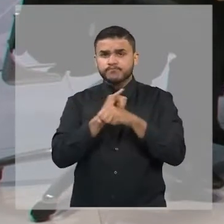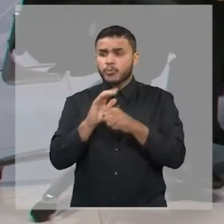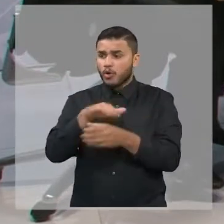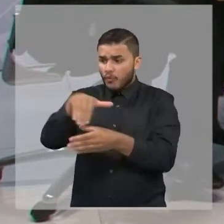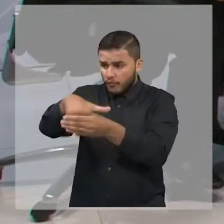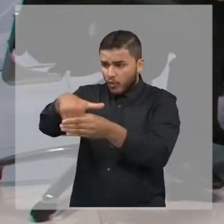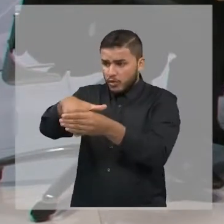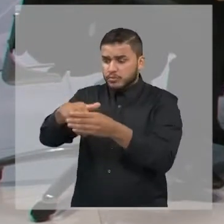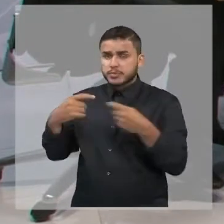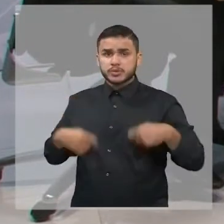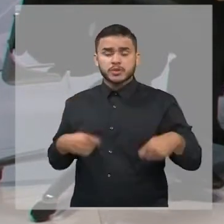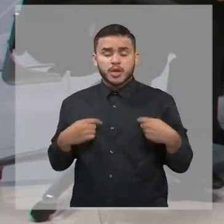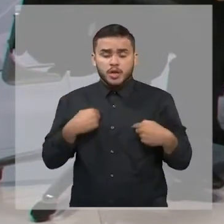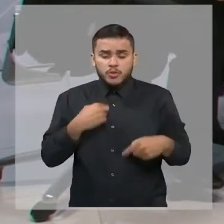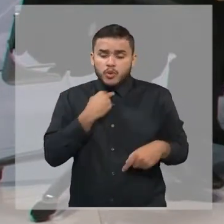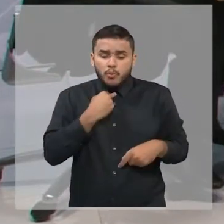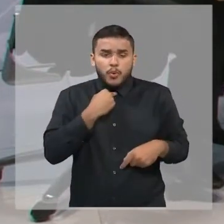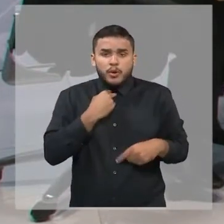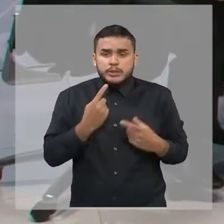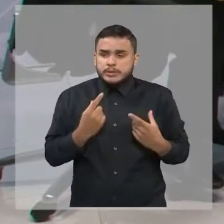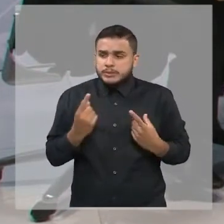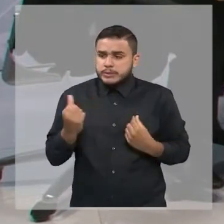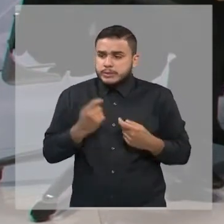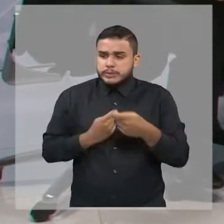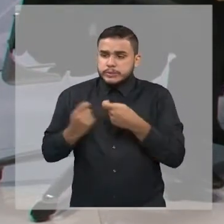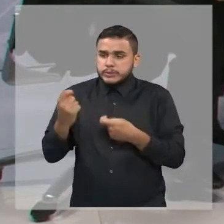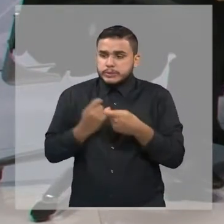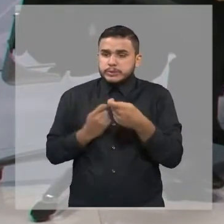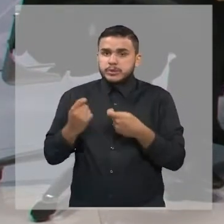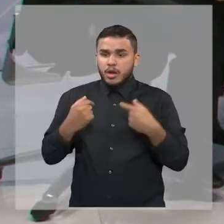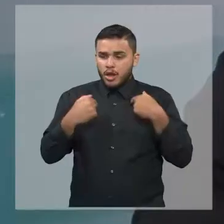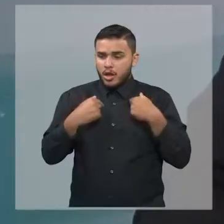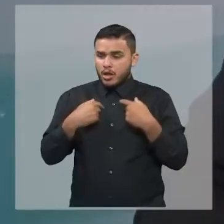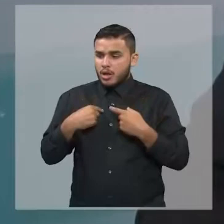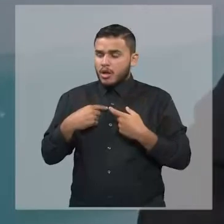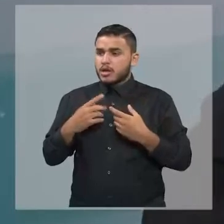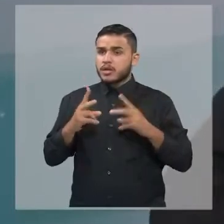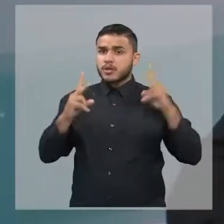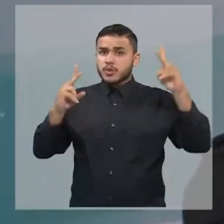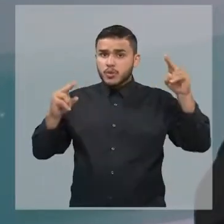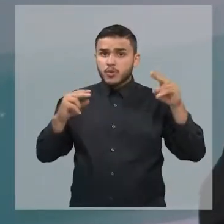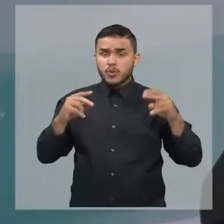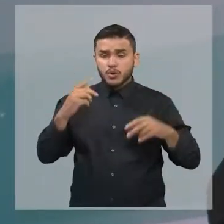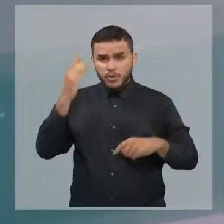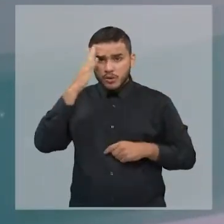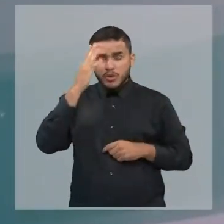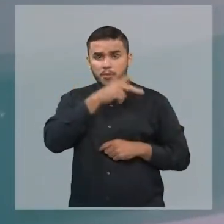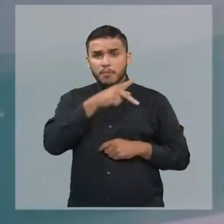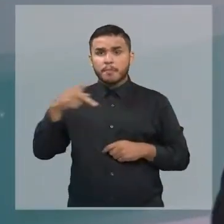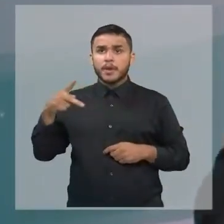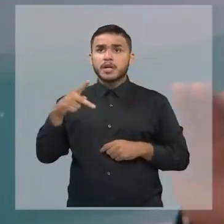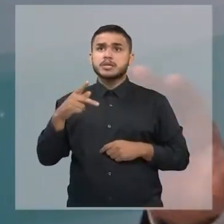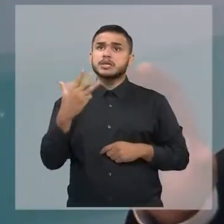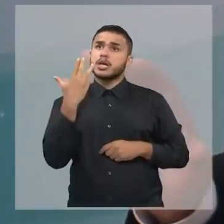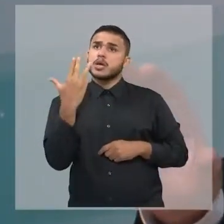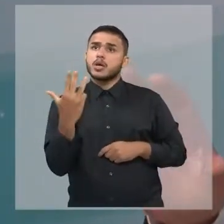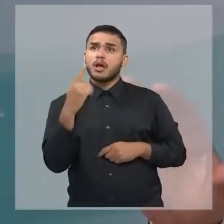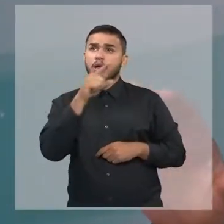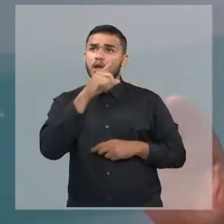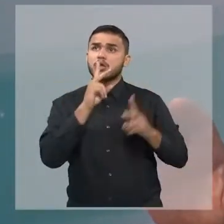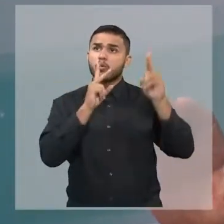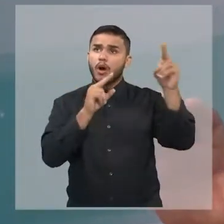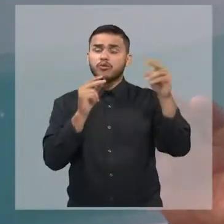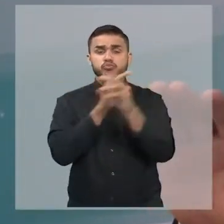como ele está refém desse discurso, que não posso fazer política, porque fazer política eu vou para a cadeia como o presidente está lá, Ele está